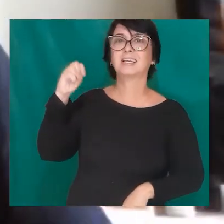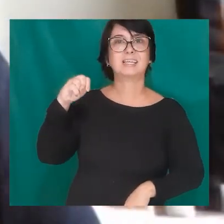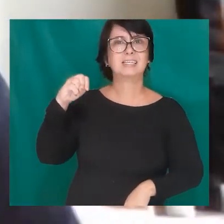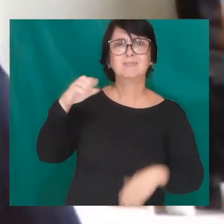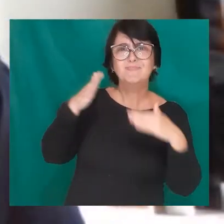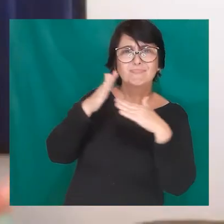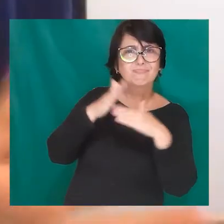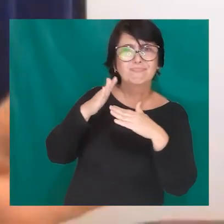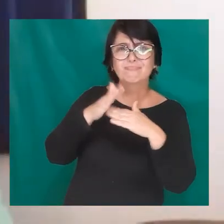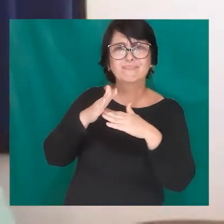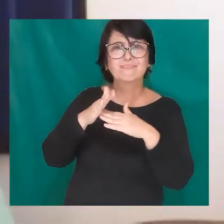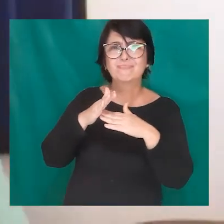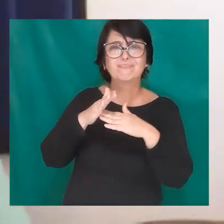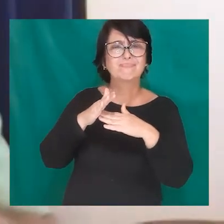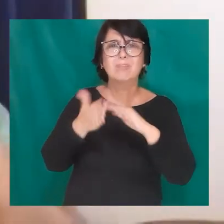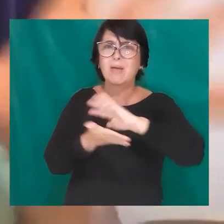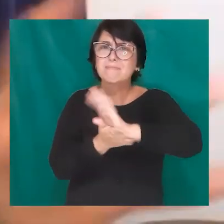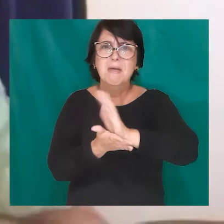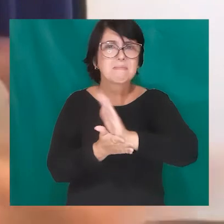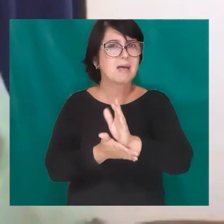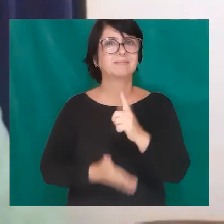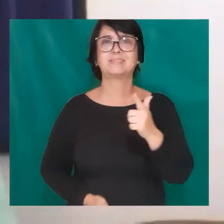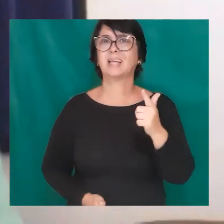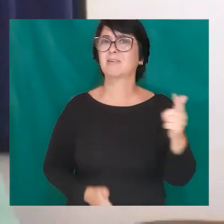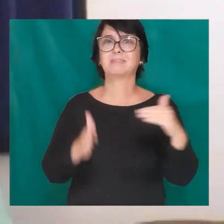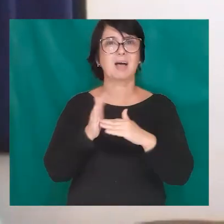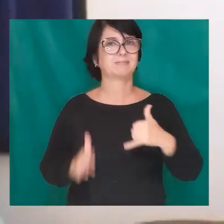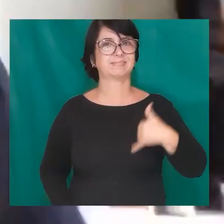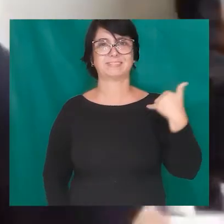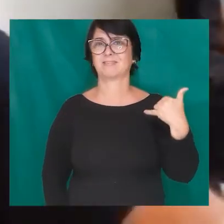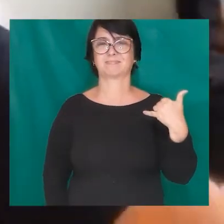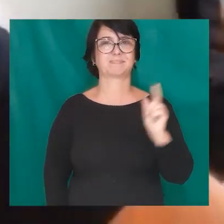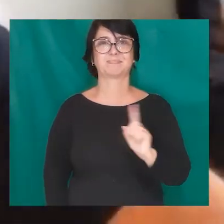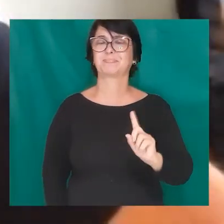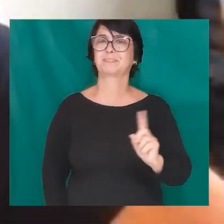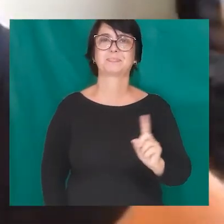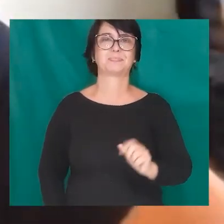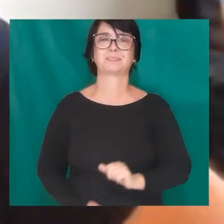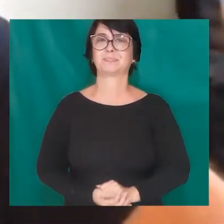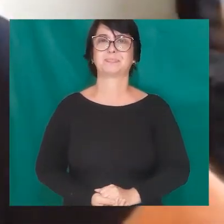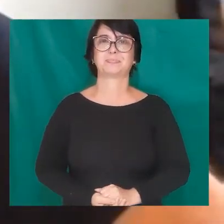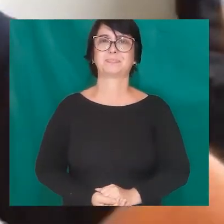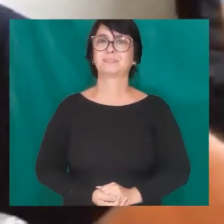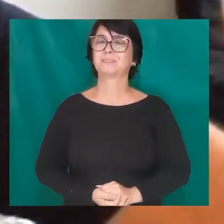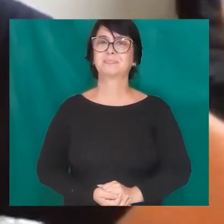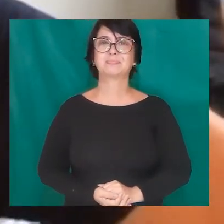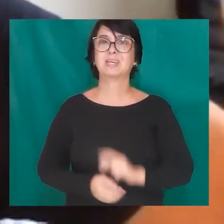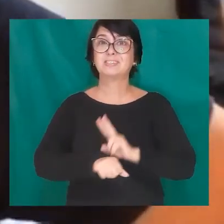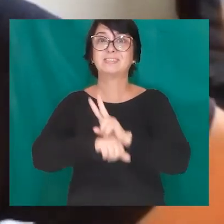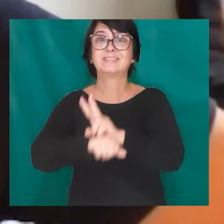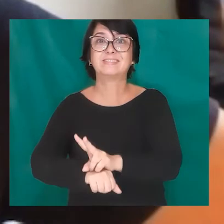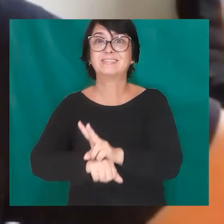Nenhuma, né, nenhuma... discriminação nesse limite, idade, nada. Não. A gente atende